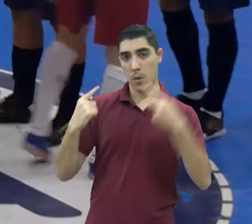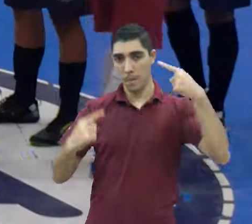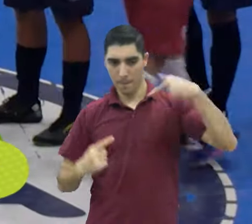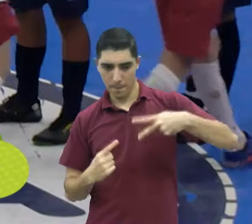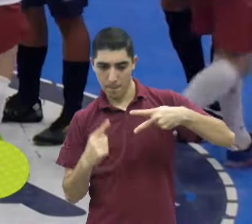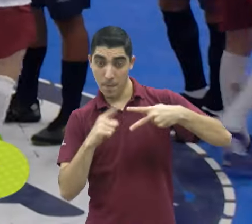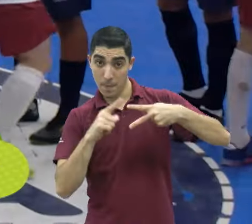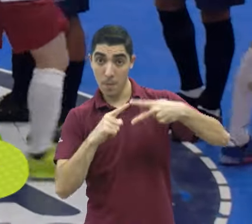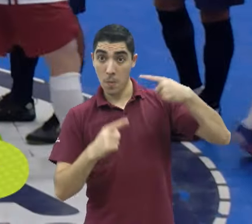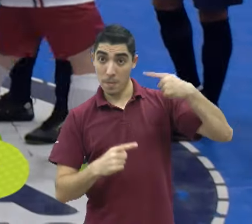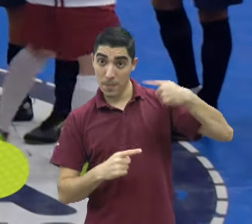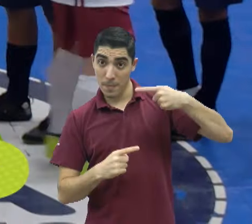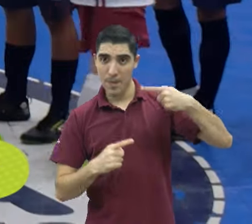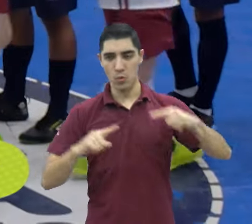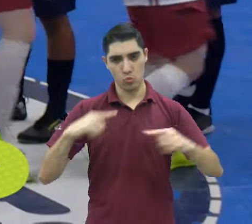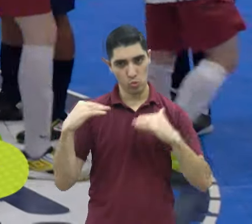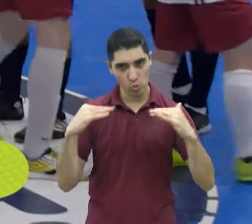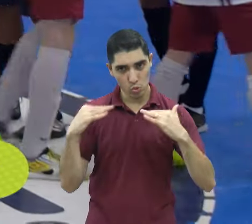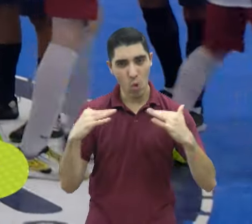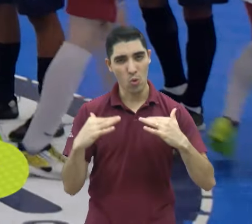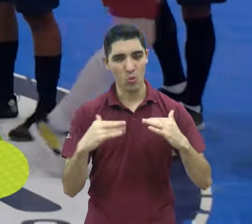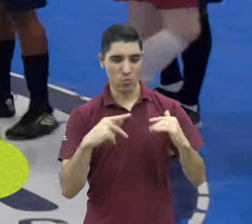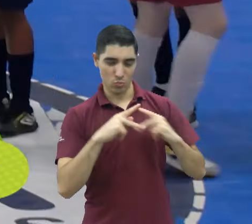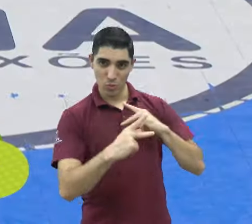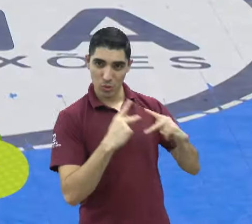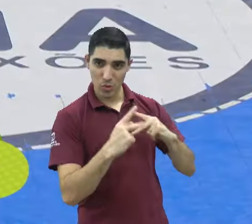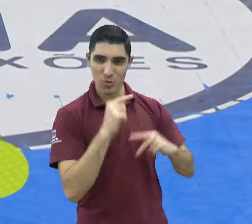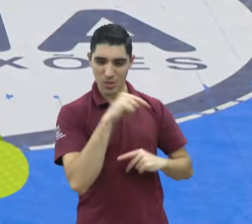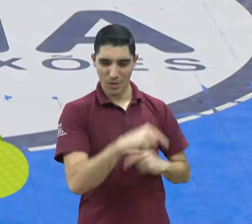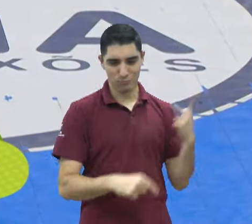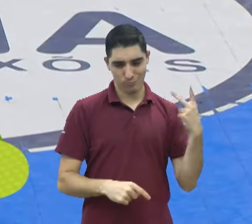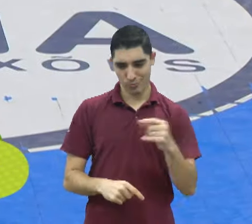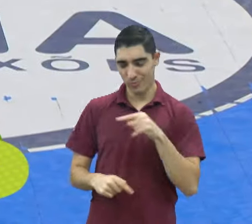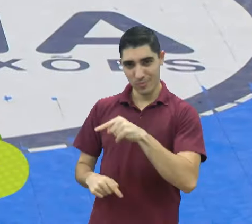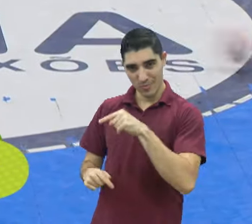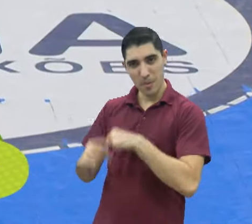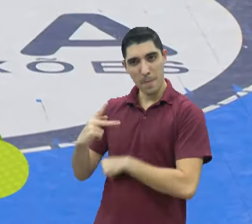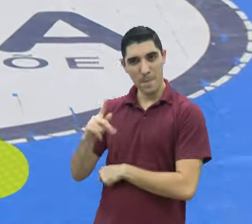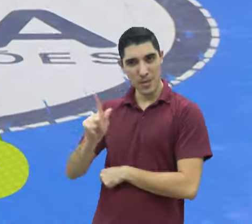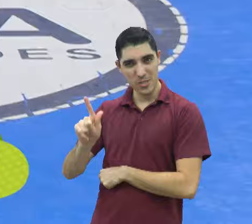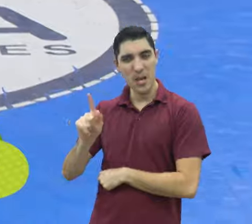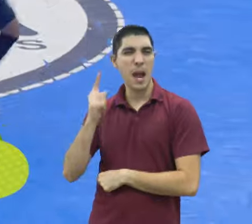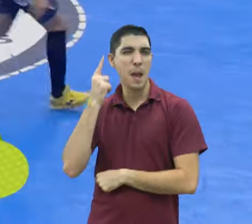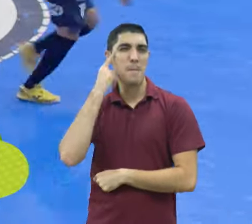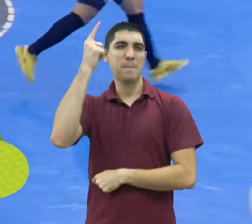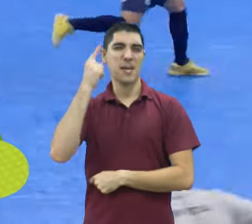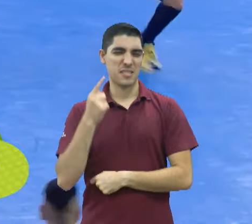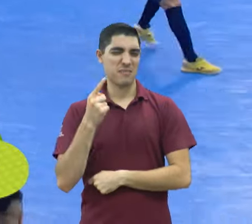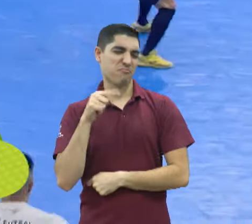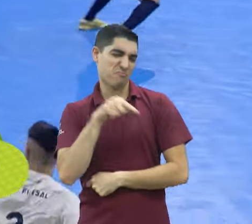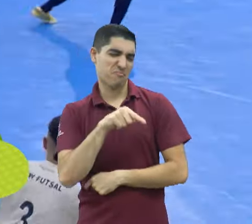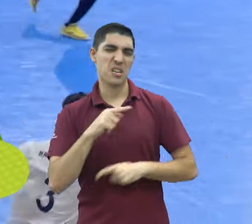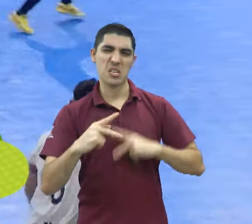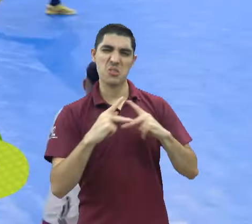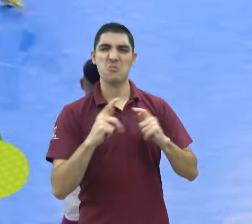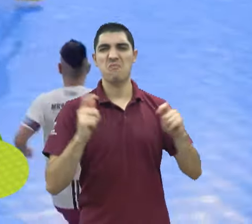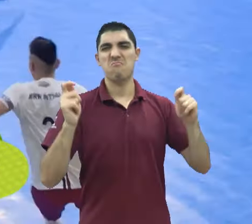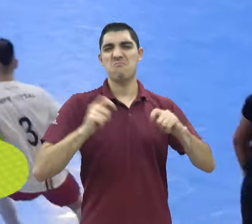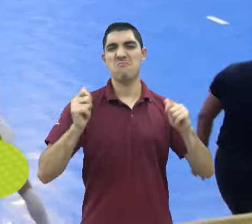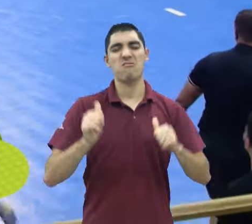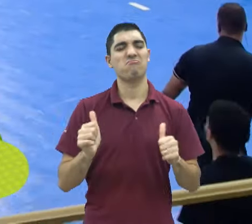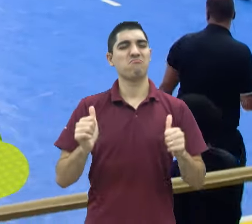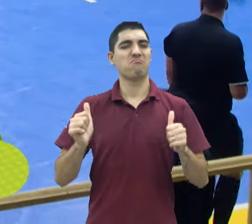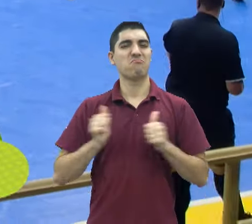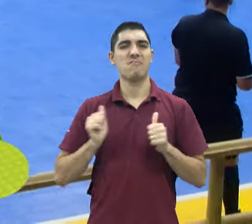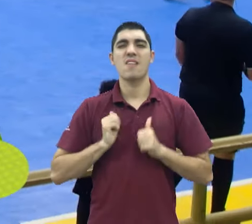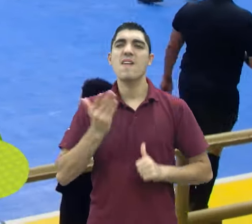partida das quartas de final do Campeonato Paulista de Futsal, imaginava-se que o São José viria com o freio de mão puxado